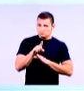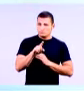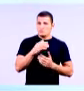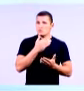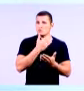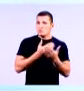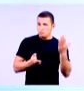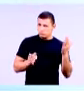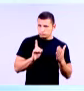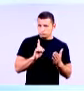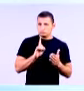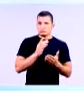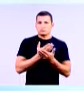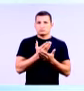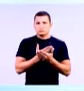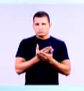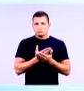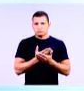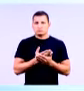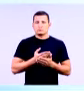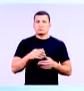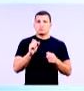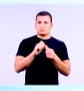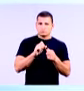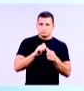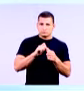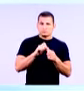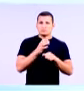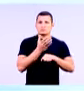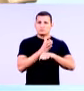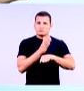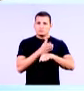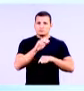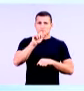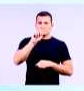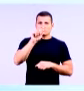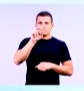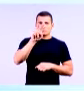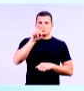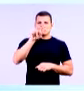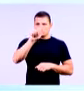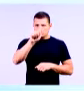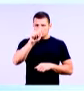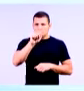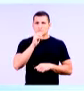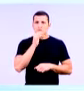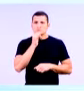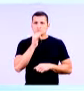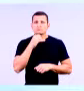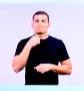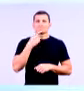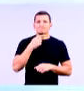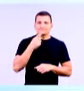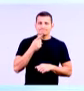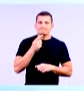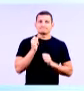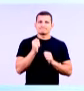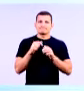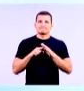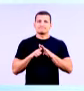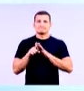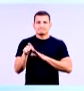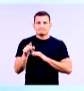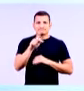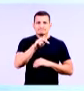façam as atividades do AVA. Qualquer dúvida, o professor Alisson está aqui à disposição para tirar as dúvidas de